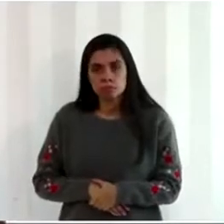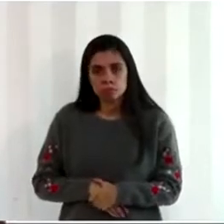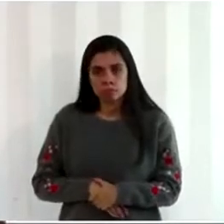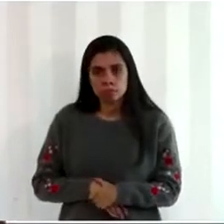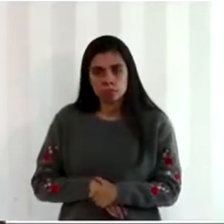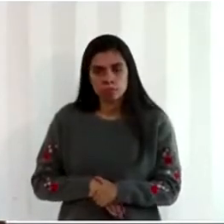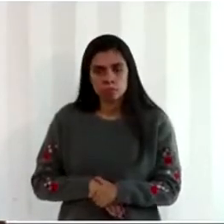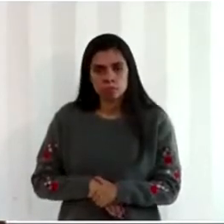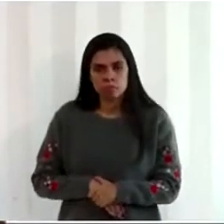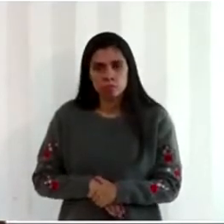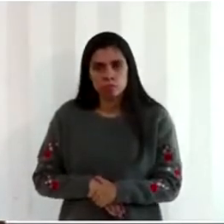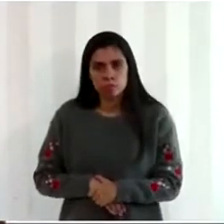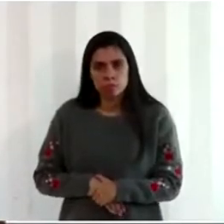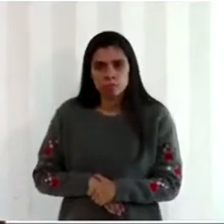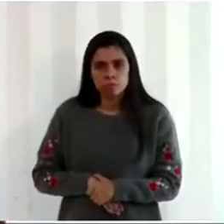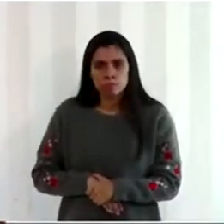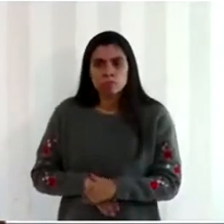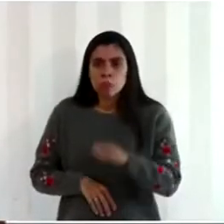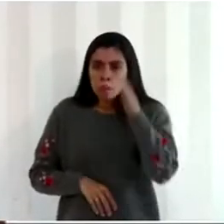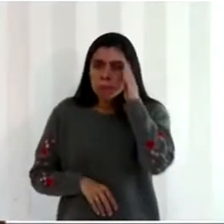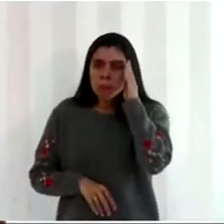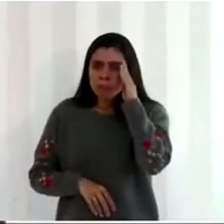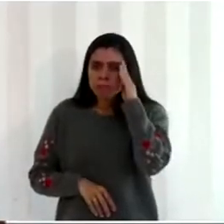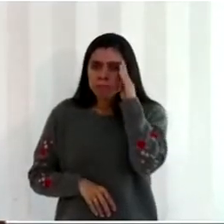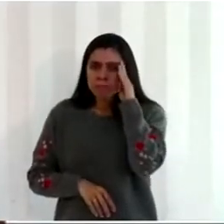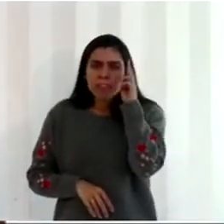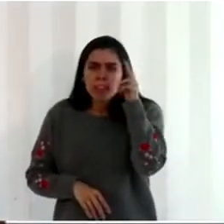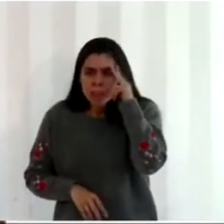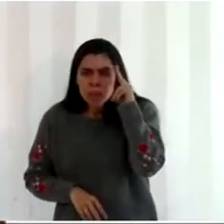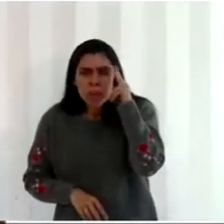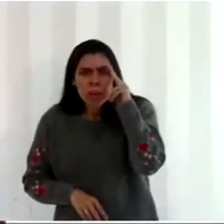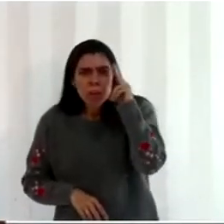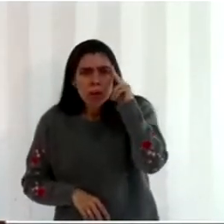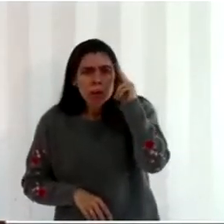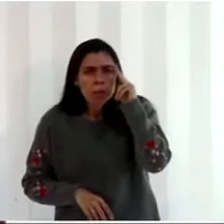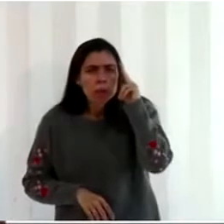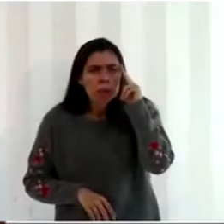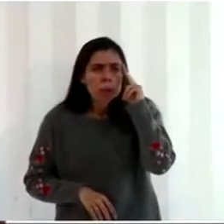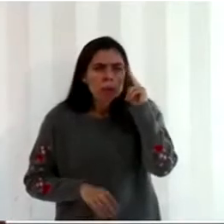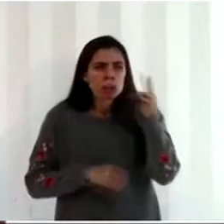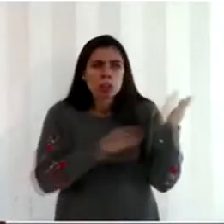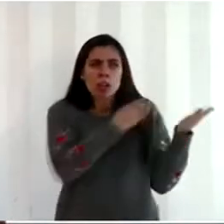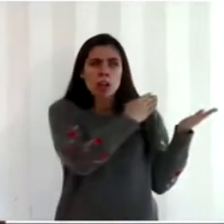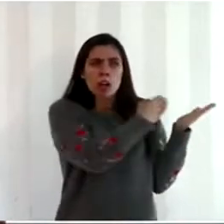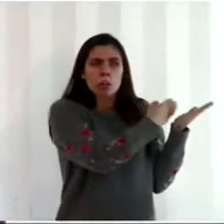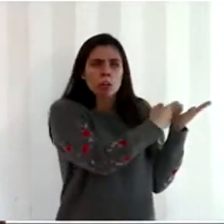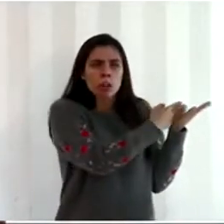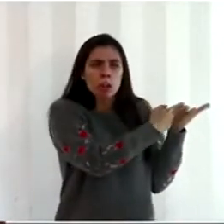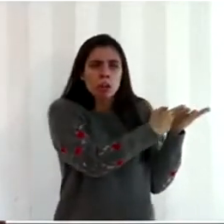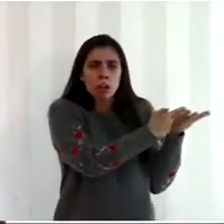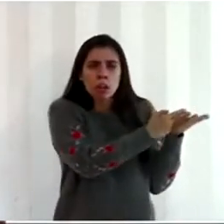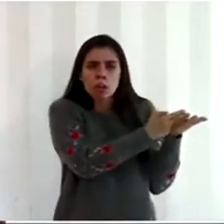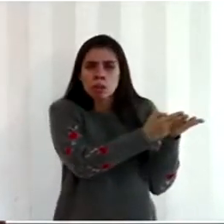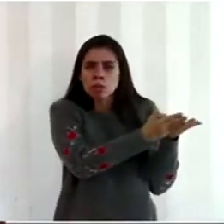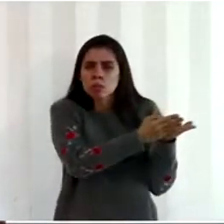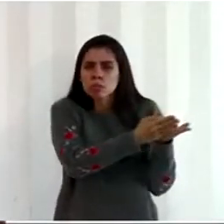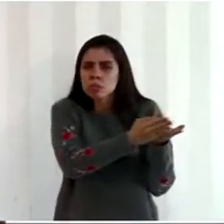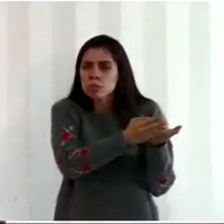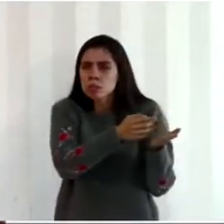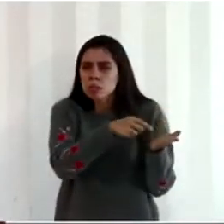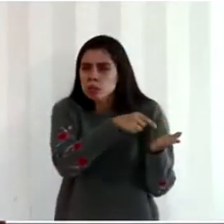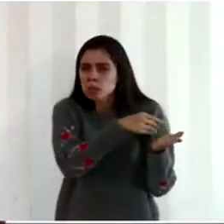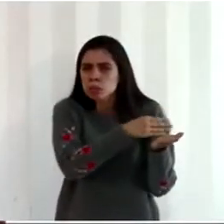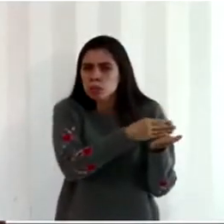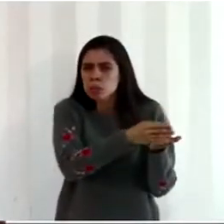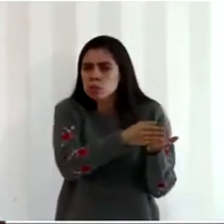tudo o que está acontecendo desde aquele dia, antes de pôrdes pedra sobre pedra no templo do